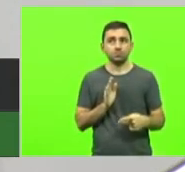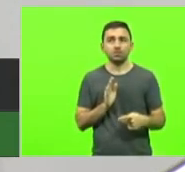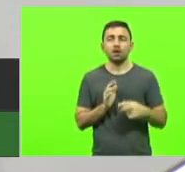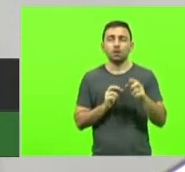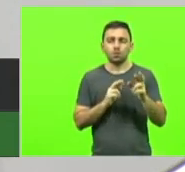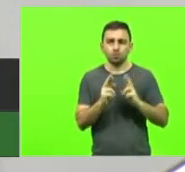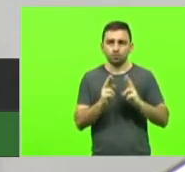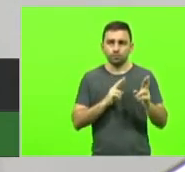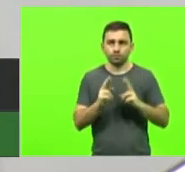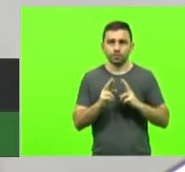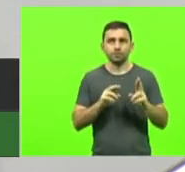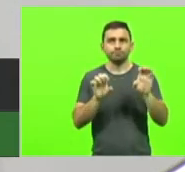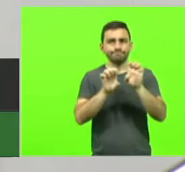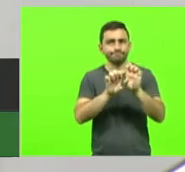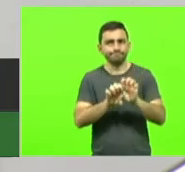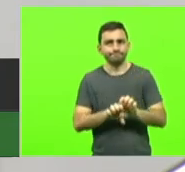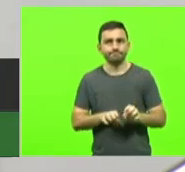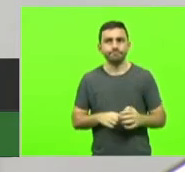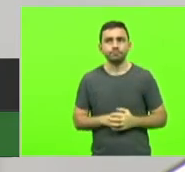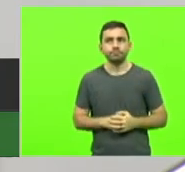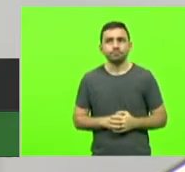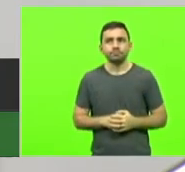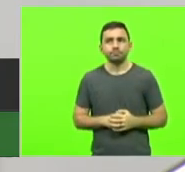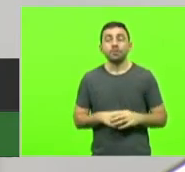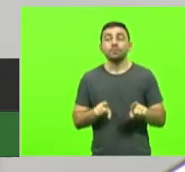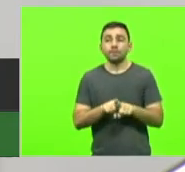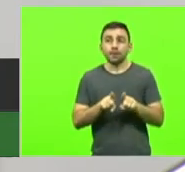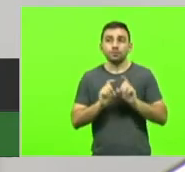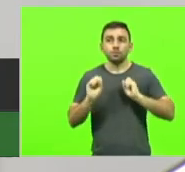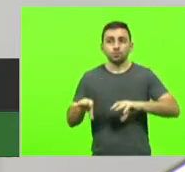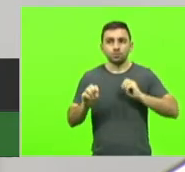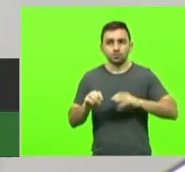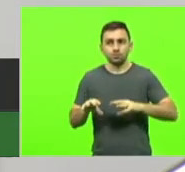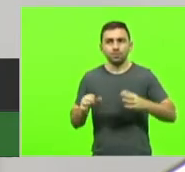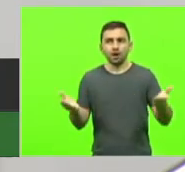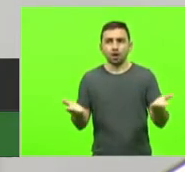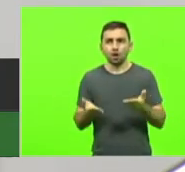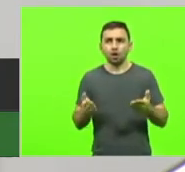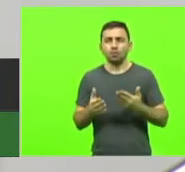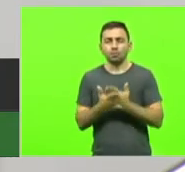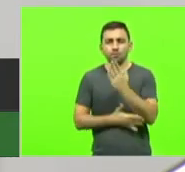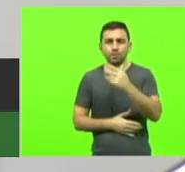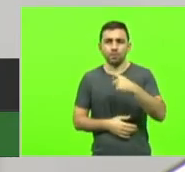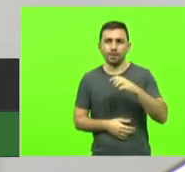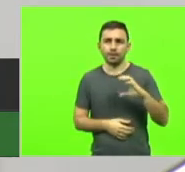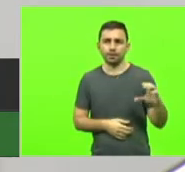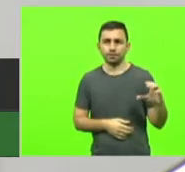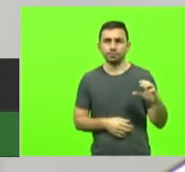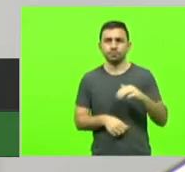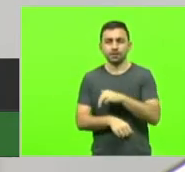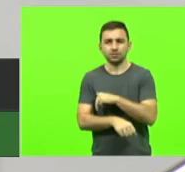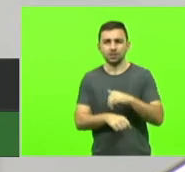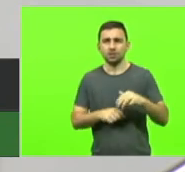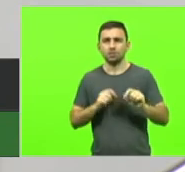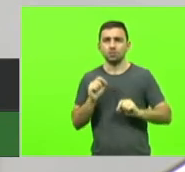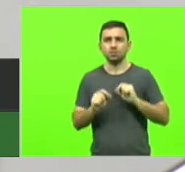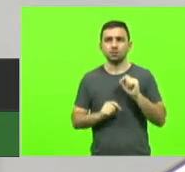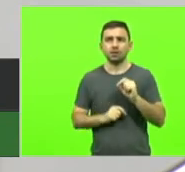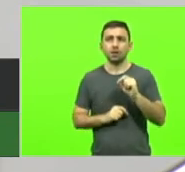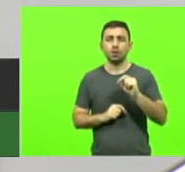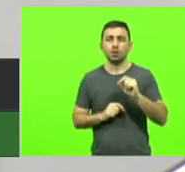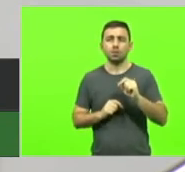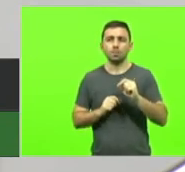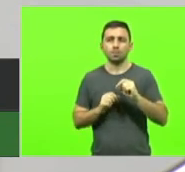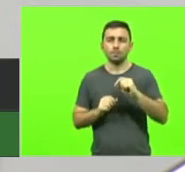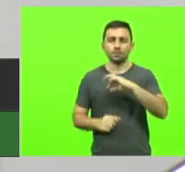rodovias e na sua infraestrutura. Na educação, acabamos de aprovar a PEC do Magistério, que vai assegurar um piso mínimo